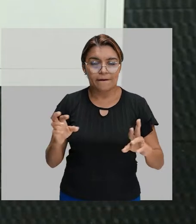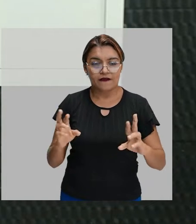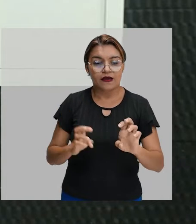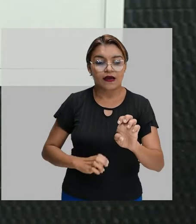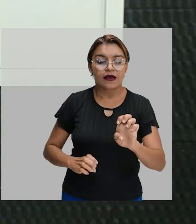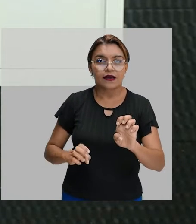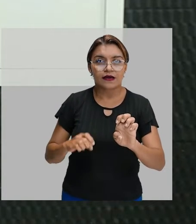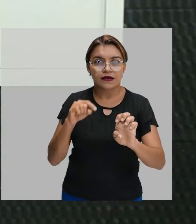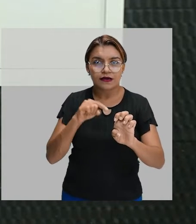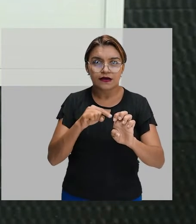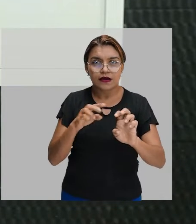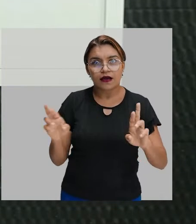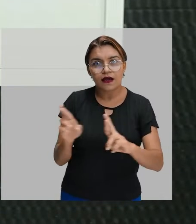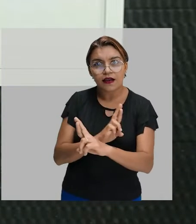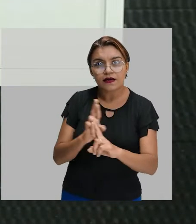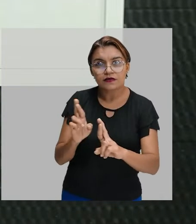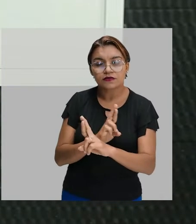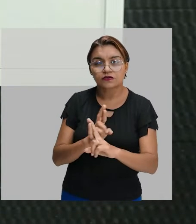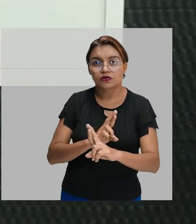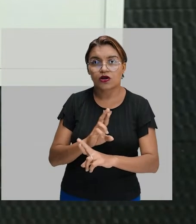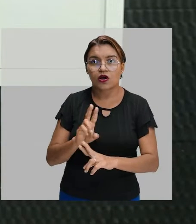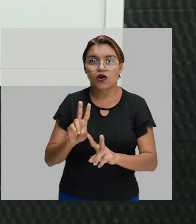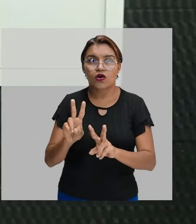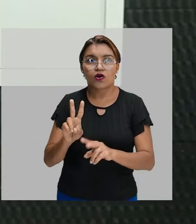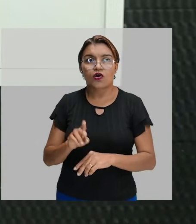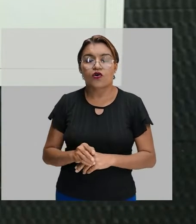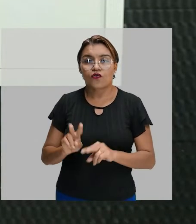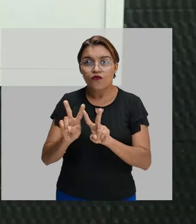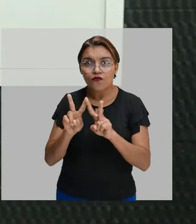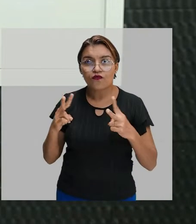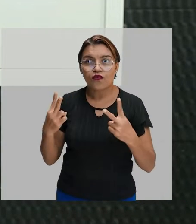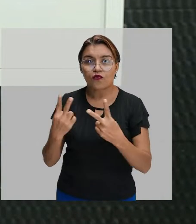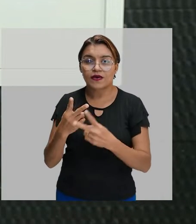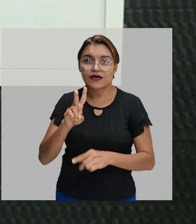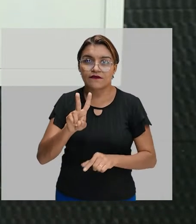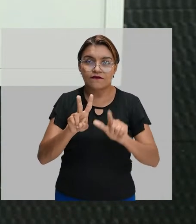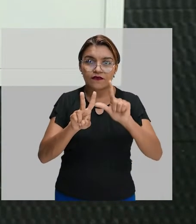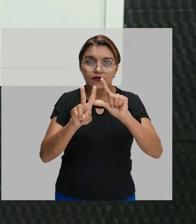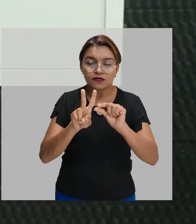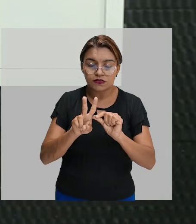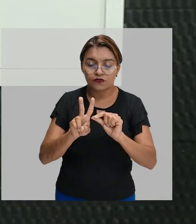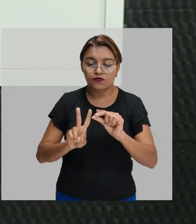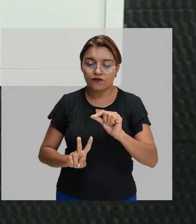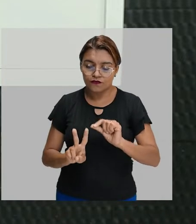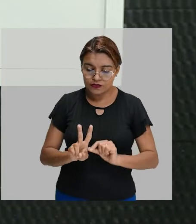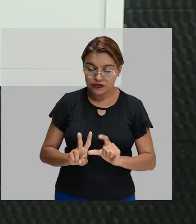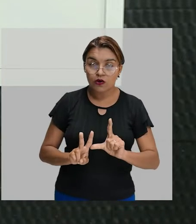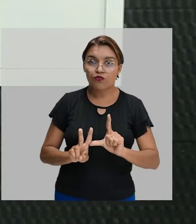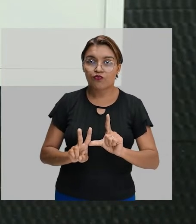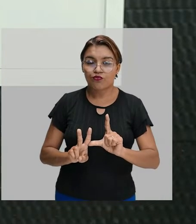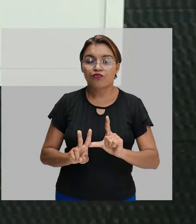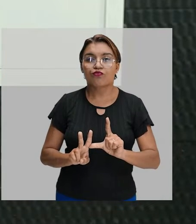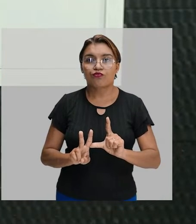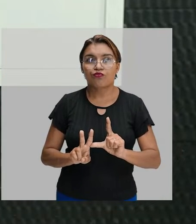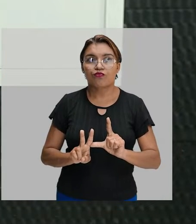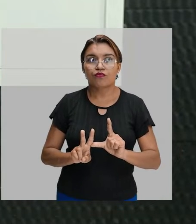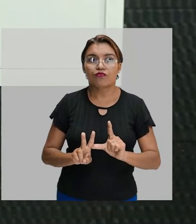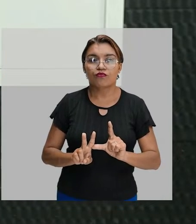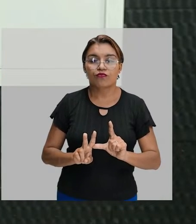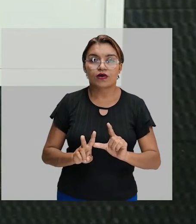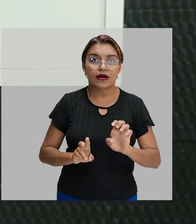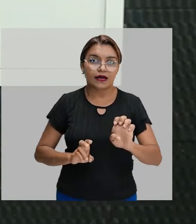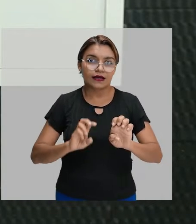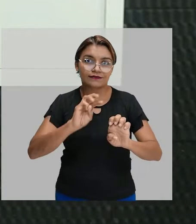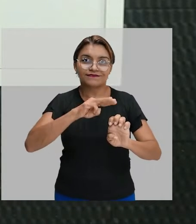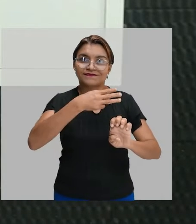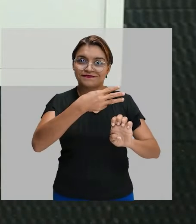relacionada com o volume se você bota vizinho sobre visão e essa escala você leva